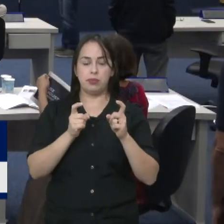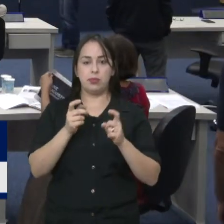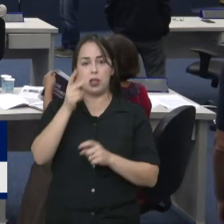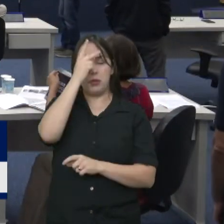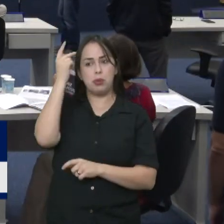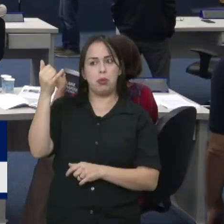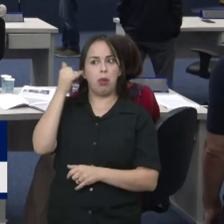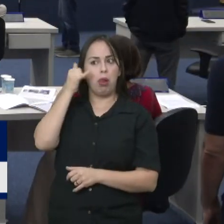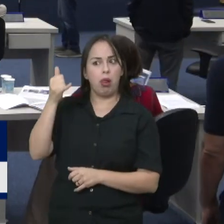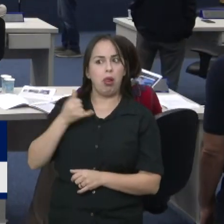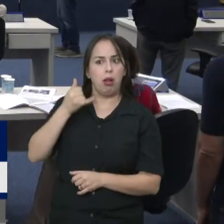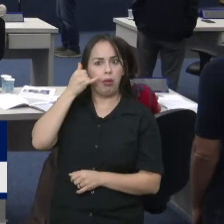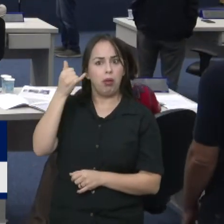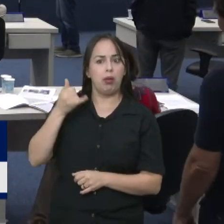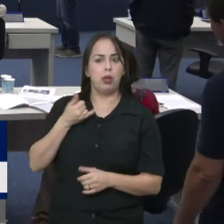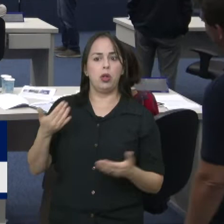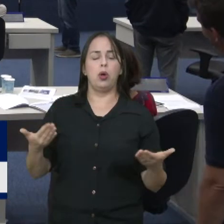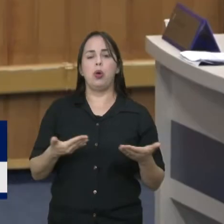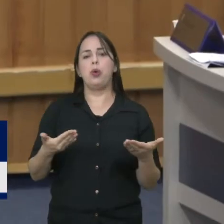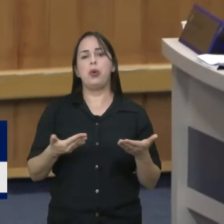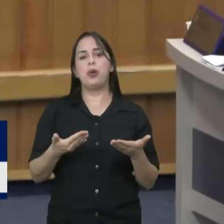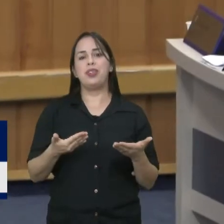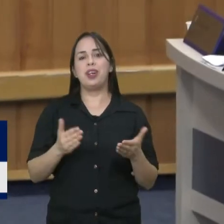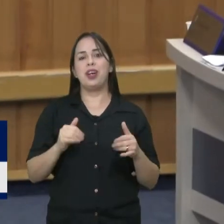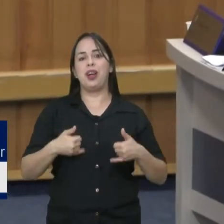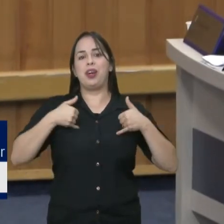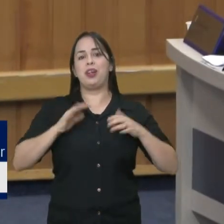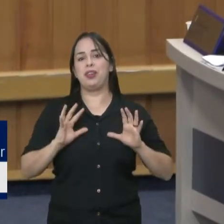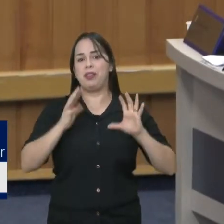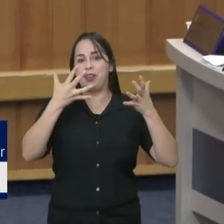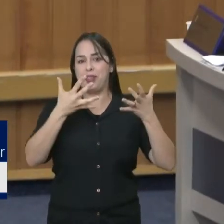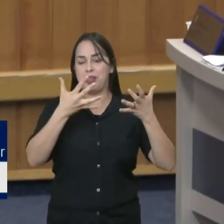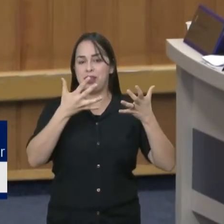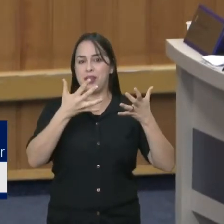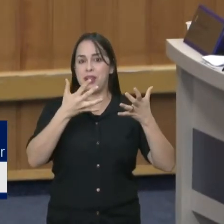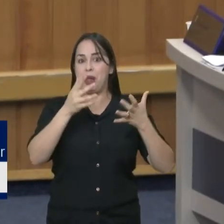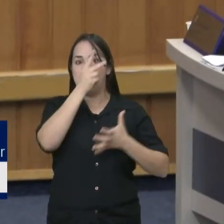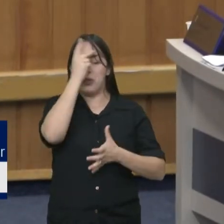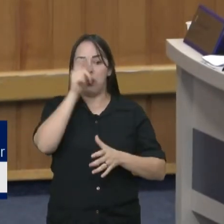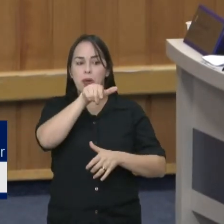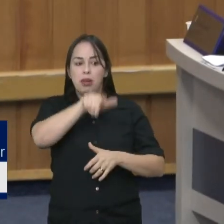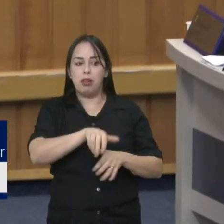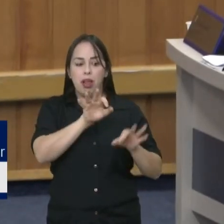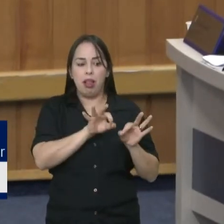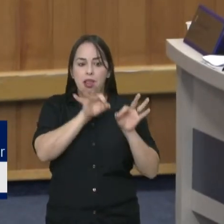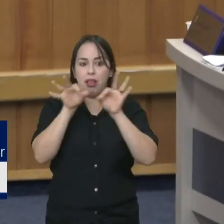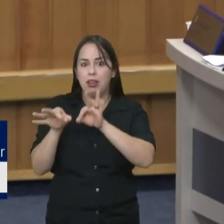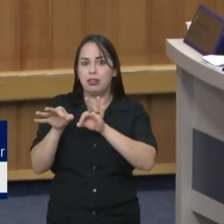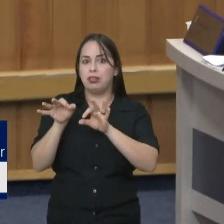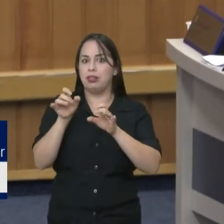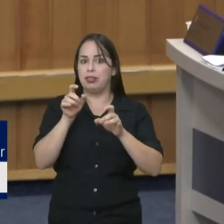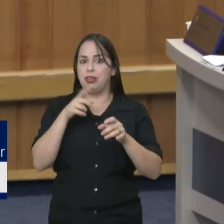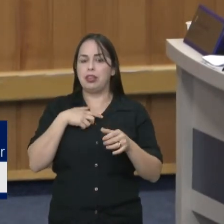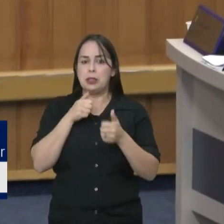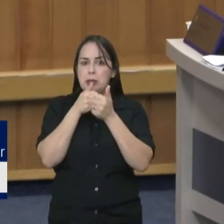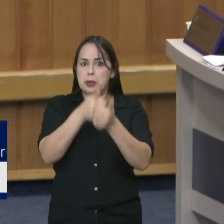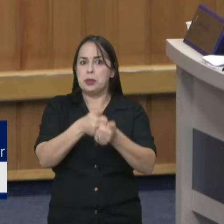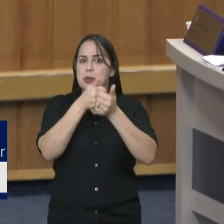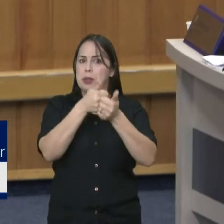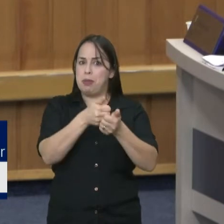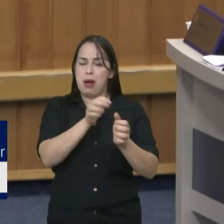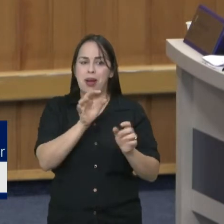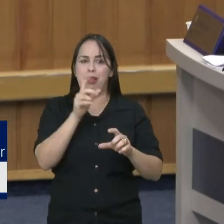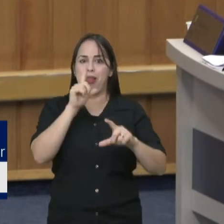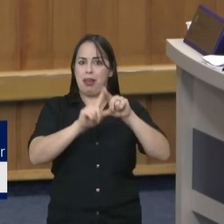gente. Hoje também é aniversário de uma pessoa que acompanha assiduamente a programação aqui da TV